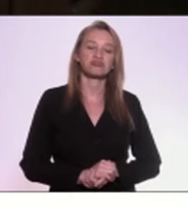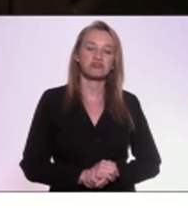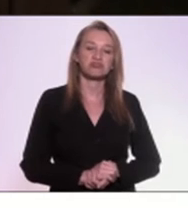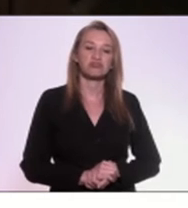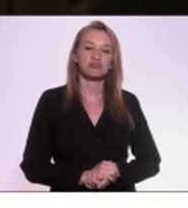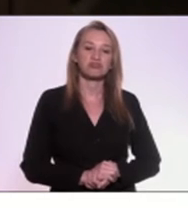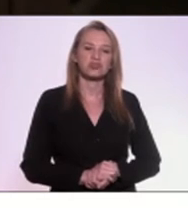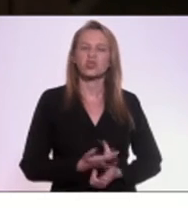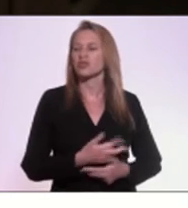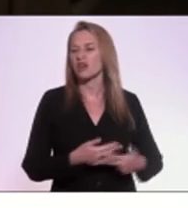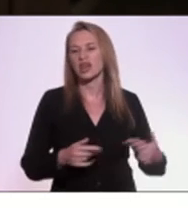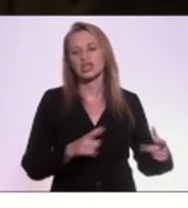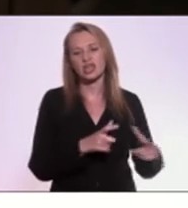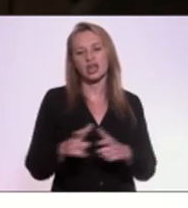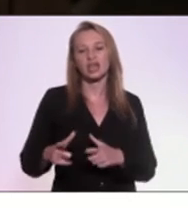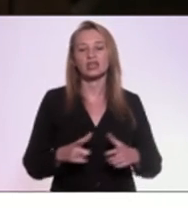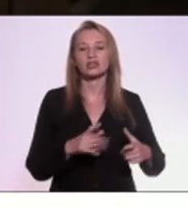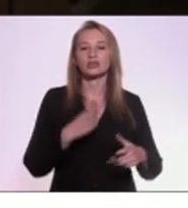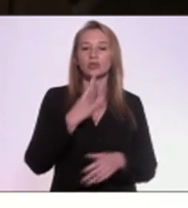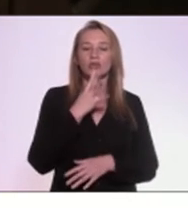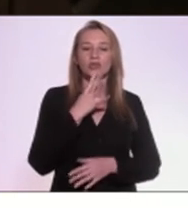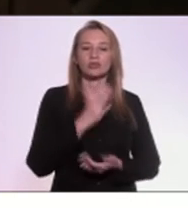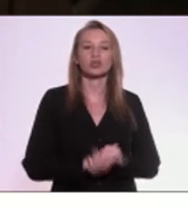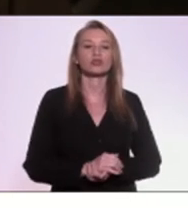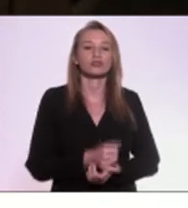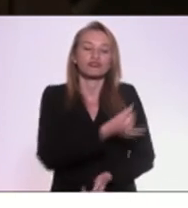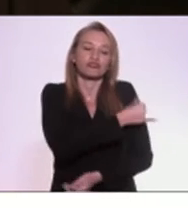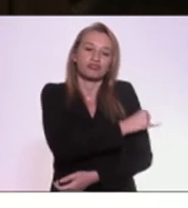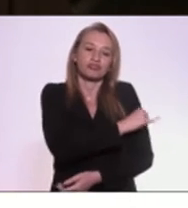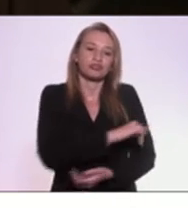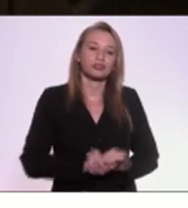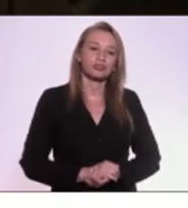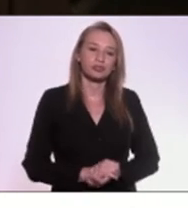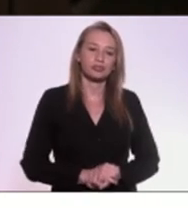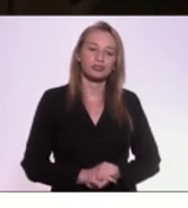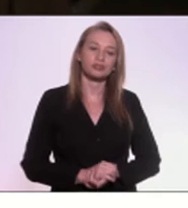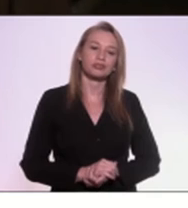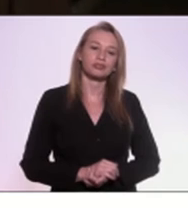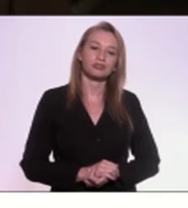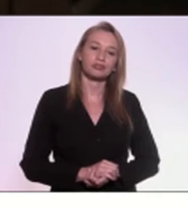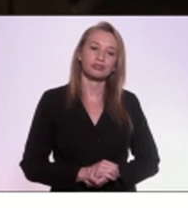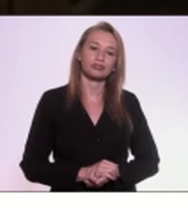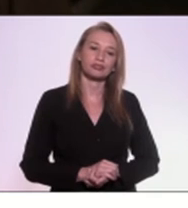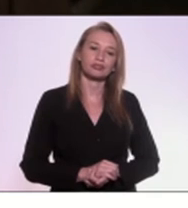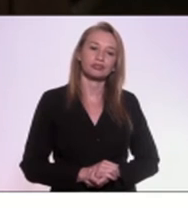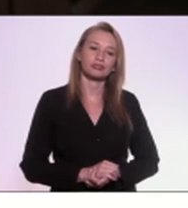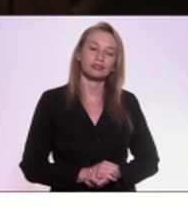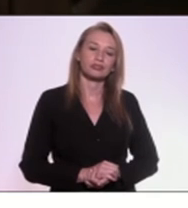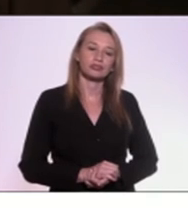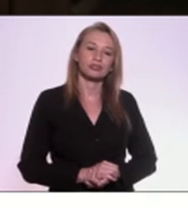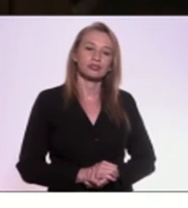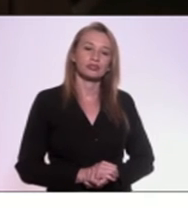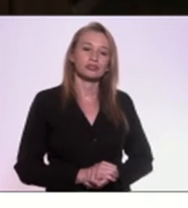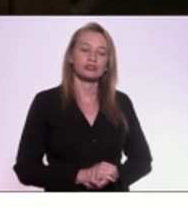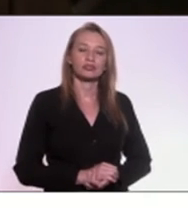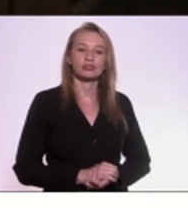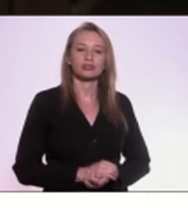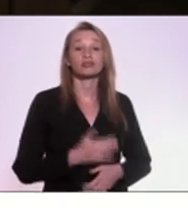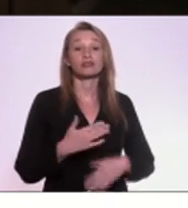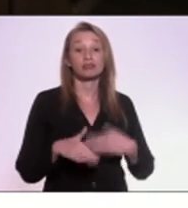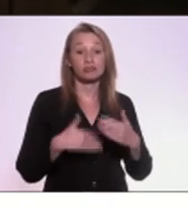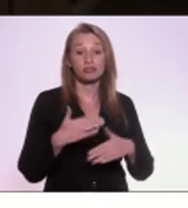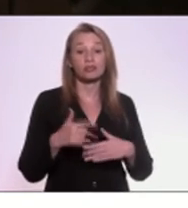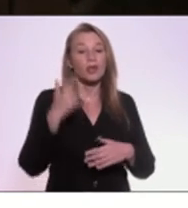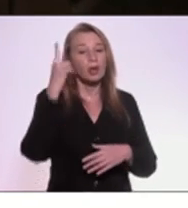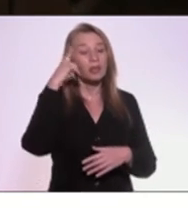pensou muito o Brasil, em várias áreas do conhecimento. O Rio de Janeiro deu e segue dando intelectuais de grande projeção, que